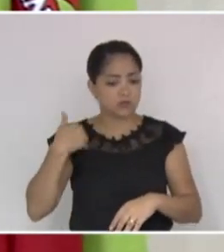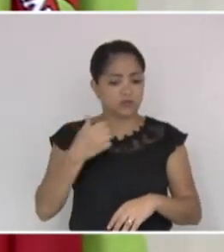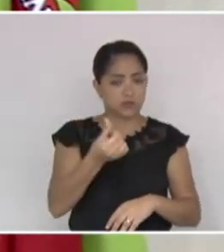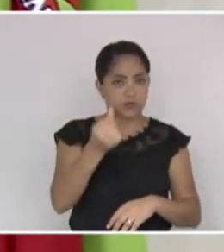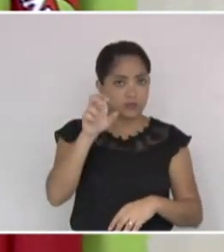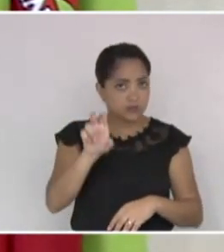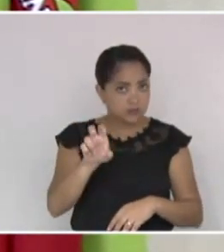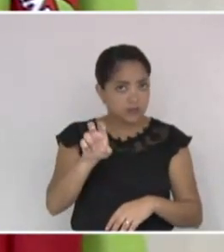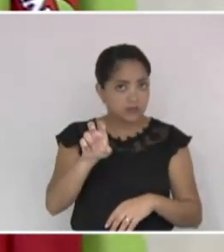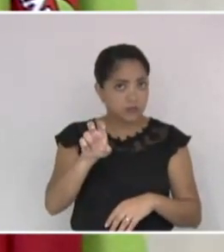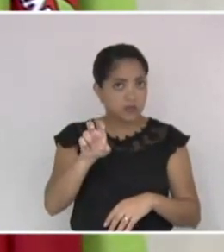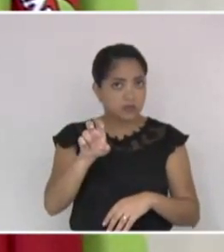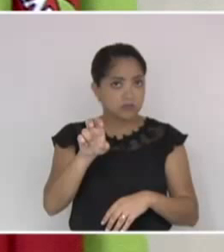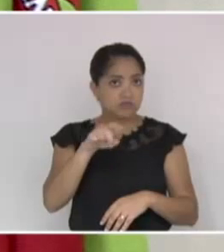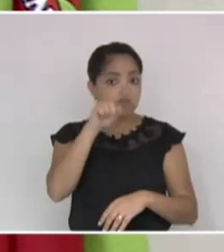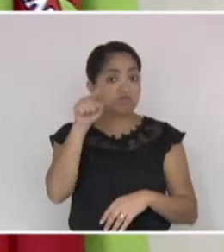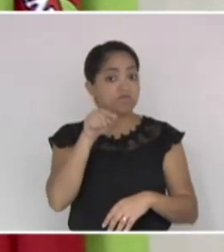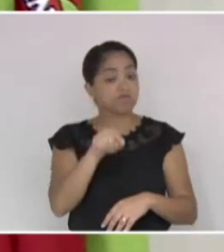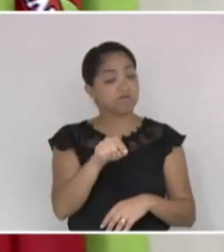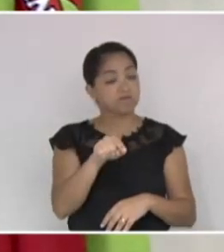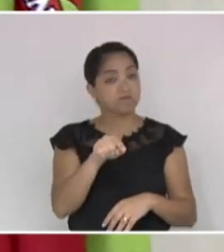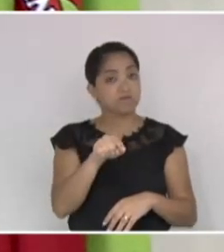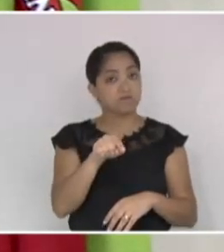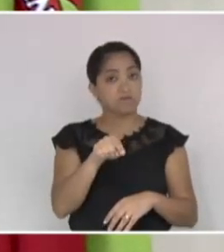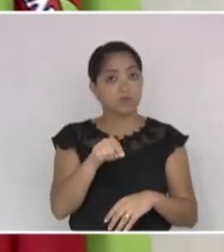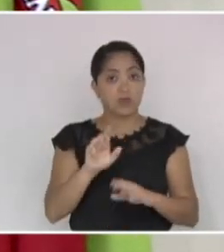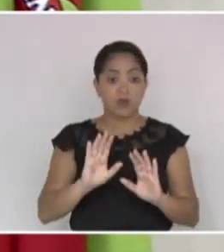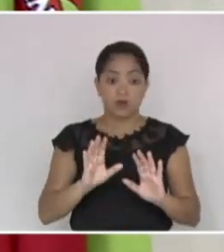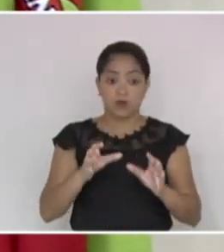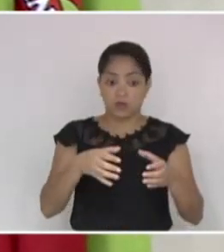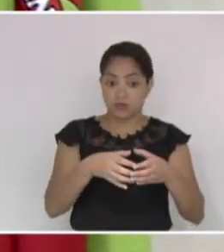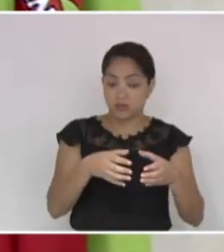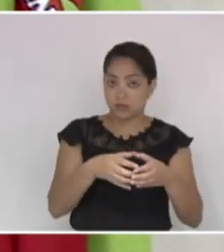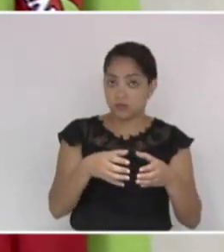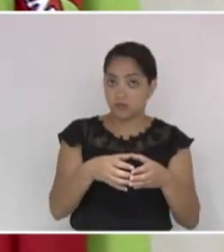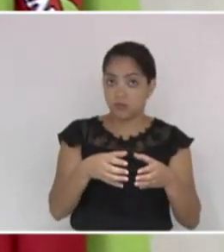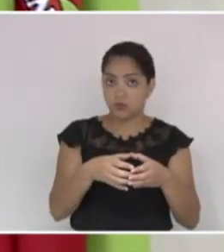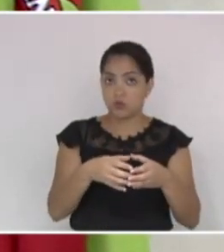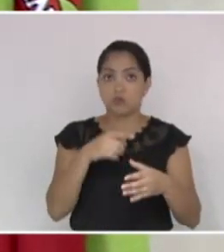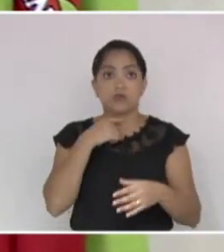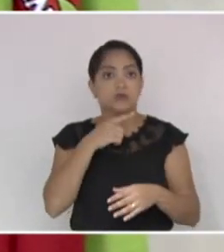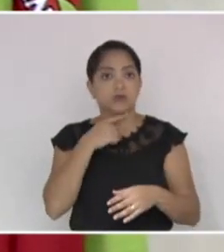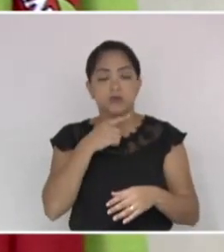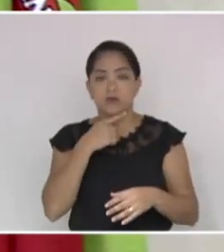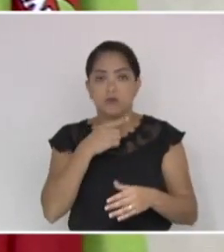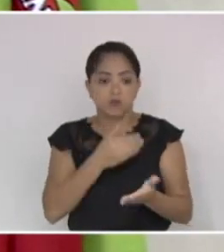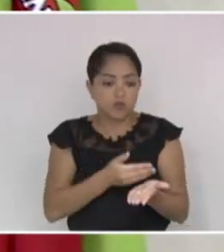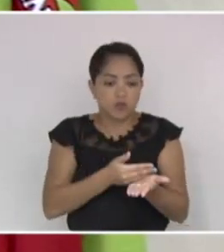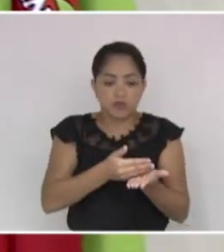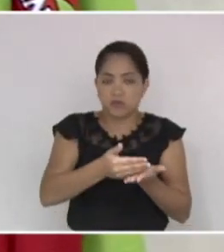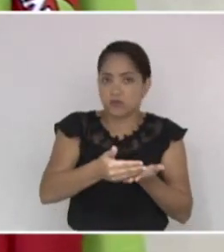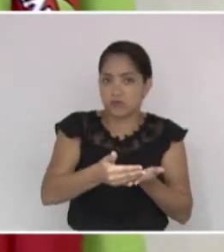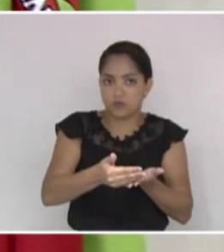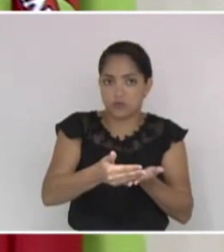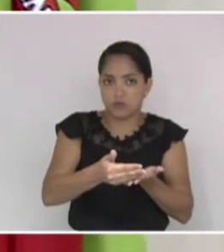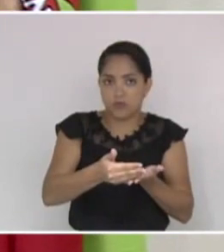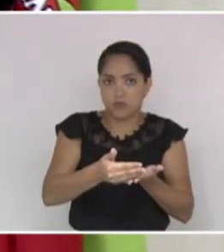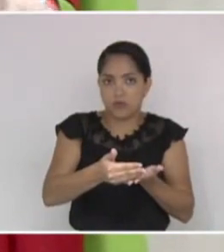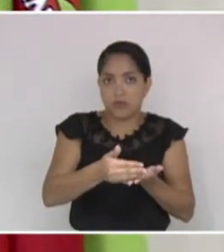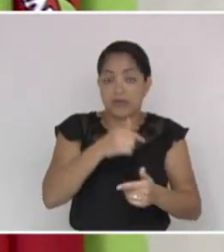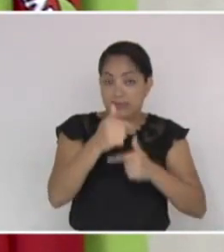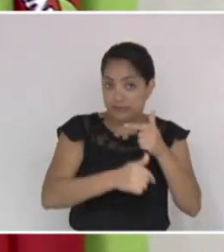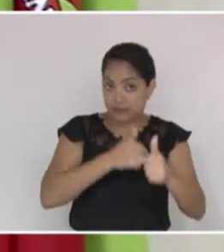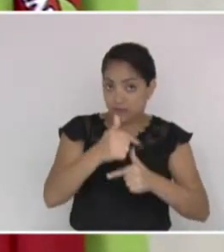nova geração que está aí, que não começou a trabalhar com 16 anos, não irá se aposentar. Quem